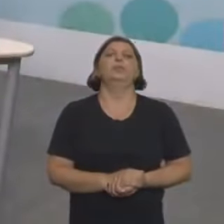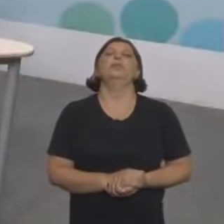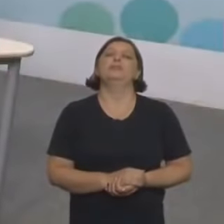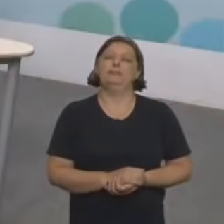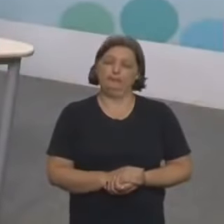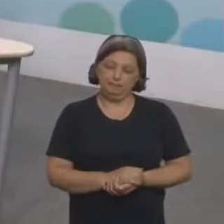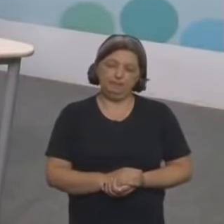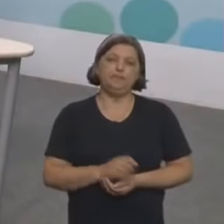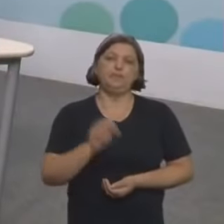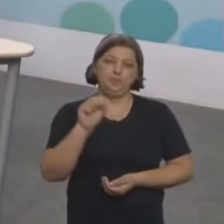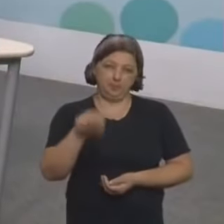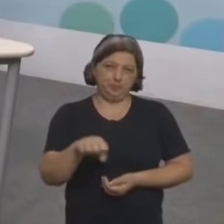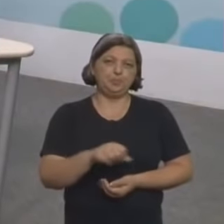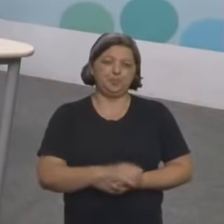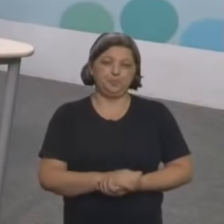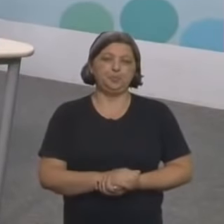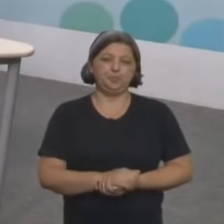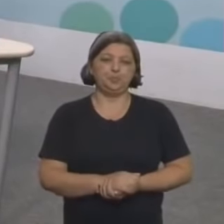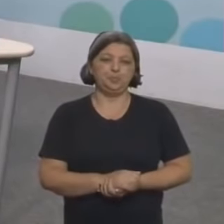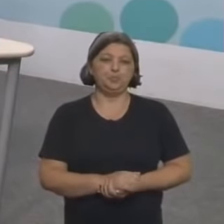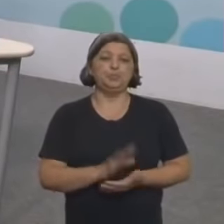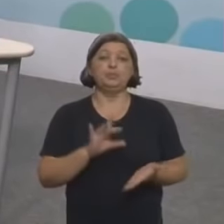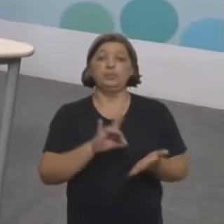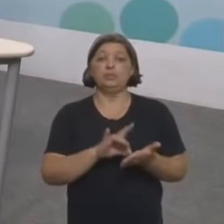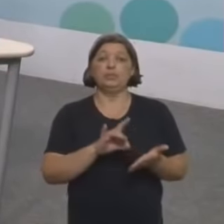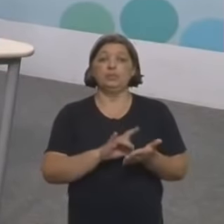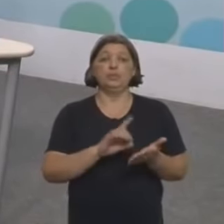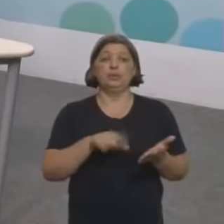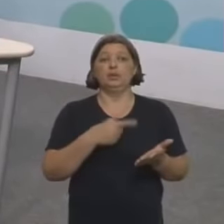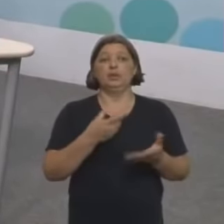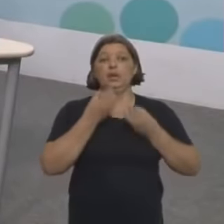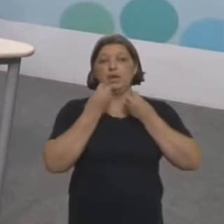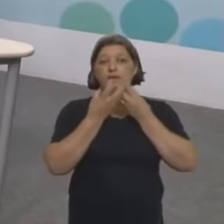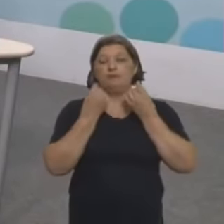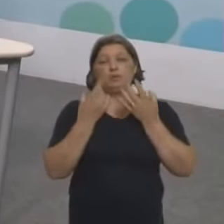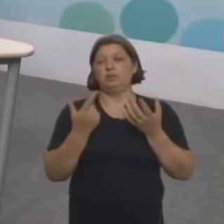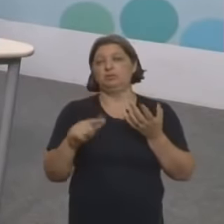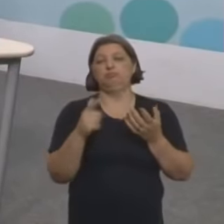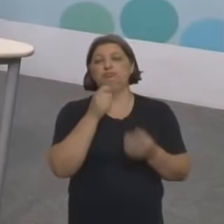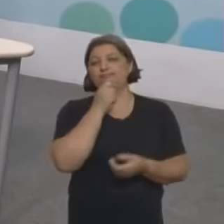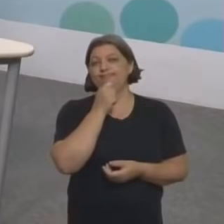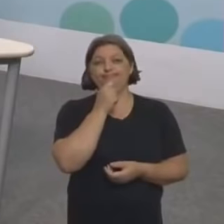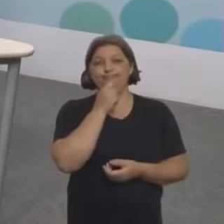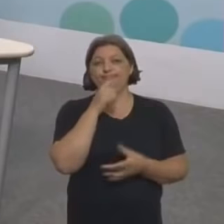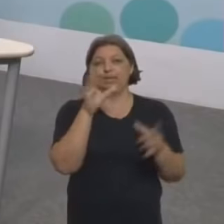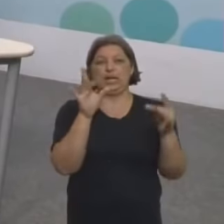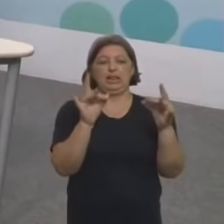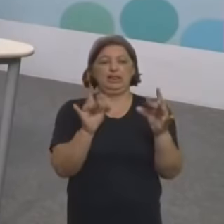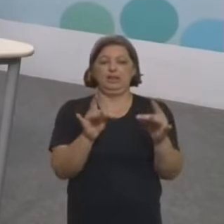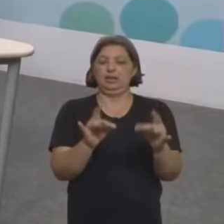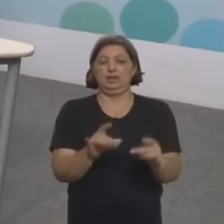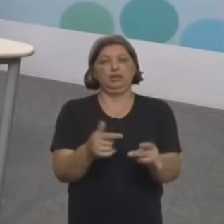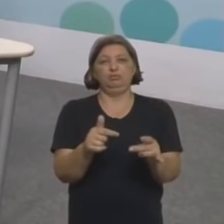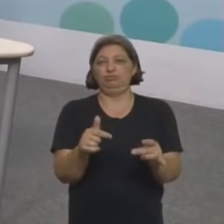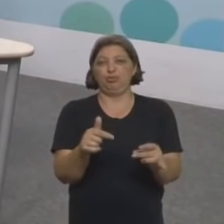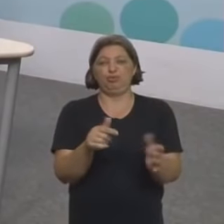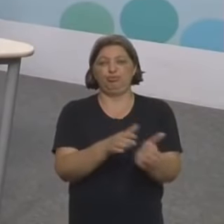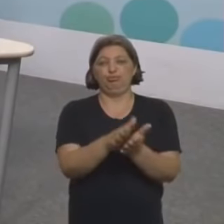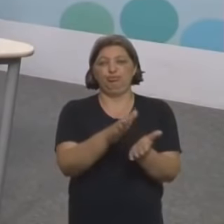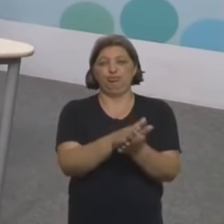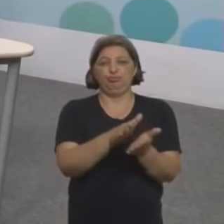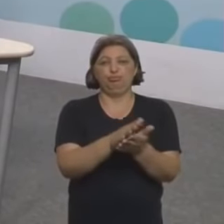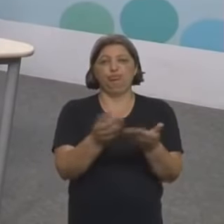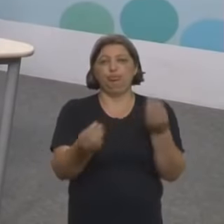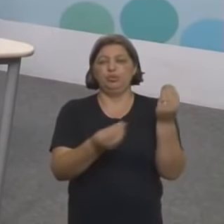Sim, sim. Então, na verdade, a gente ainda não tem muitas informações, né, Paula, para detalhar essa diagramação, enfim,